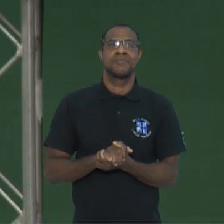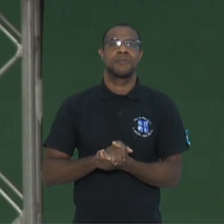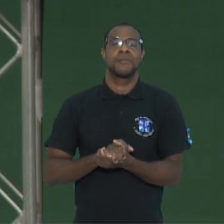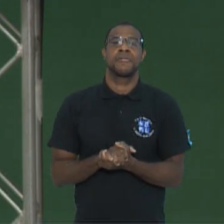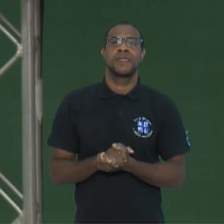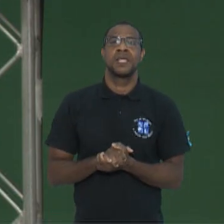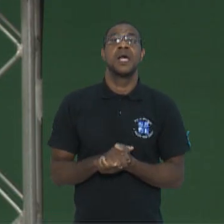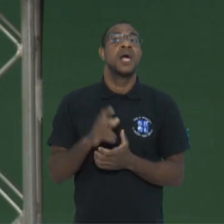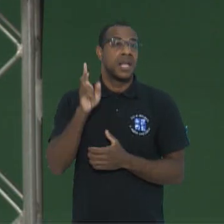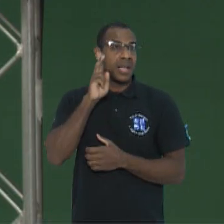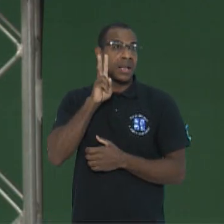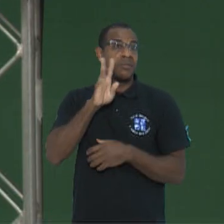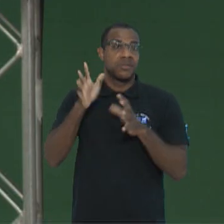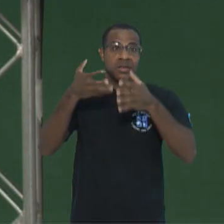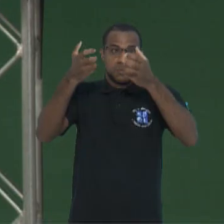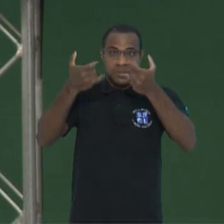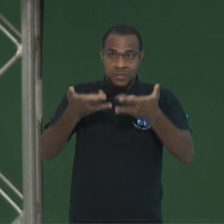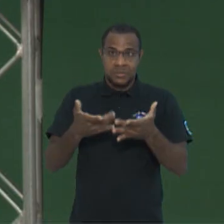nossa aula anterior.